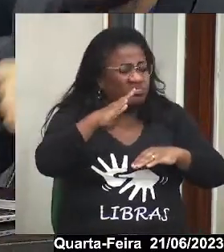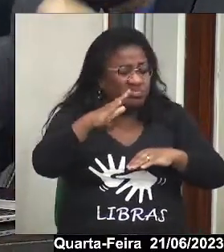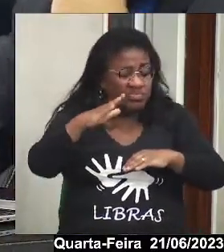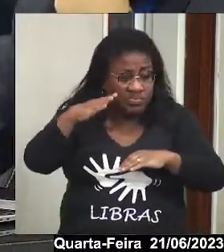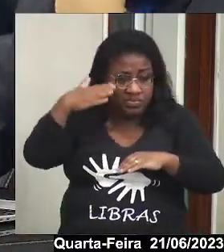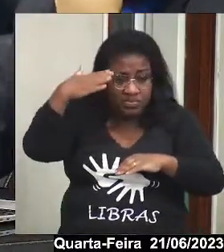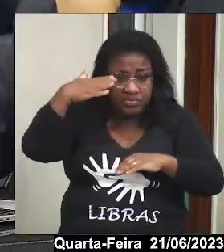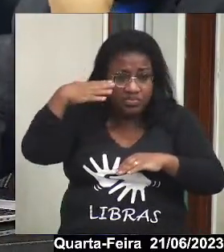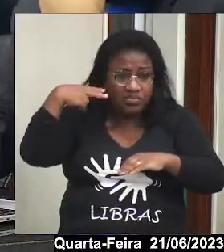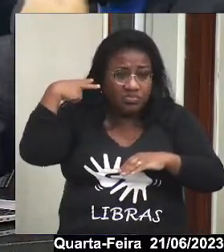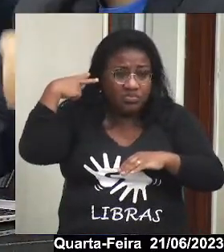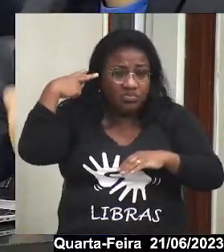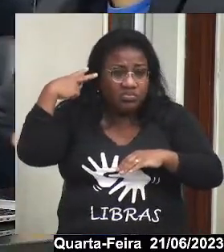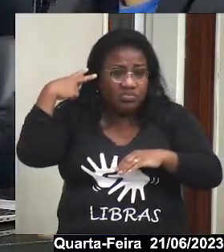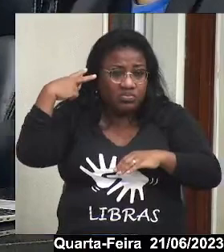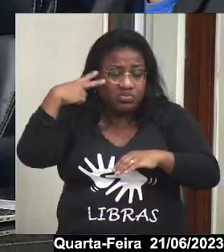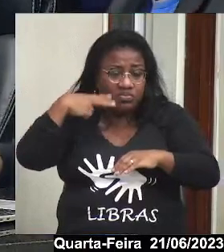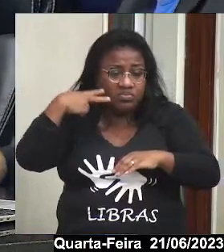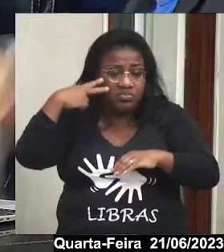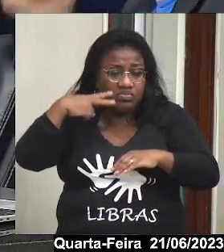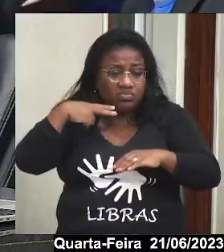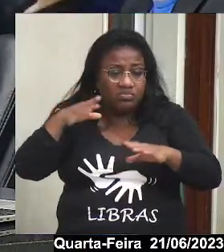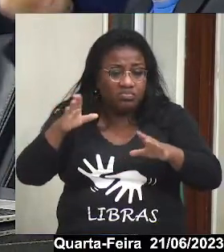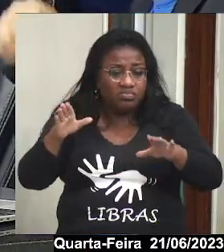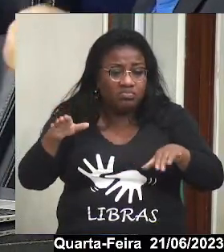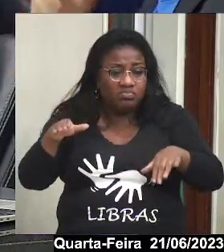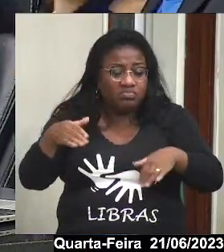vereador Bobilão me mostrou aqui a foto.